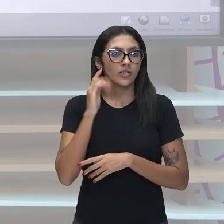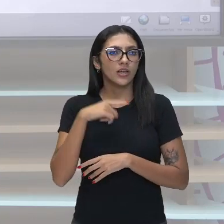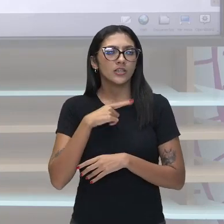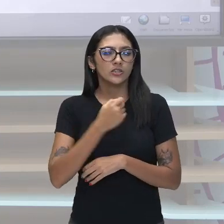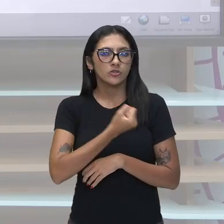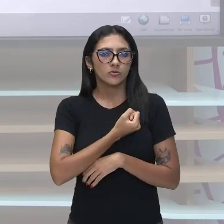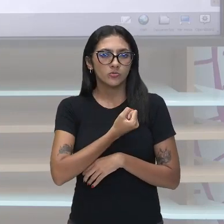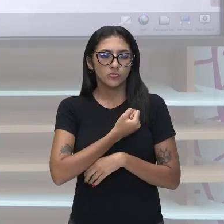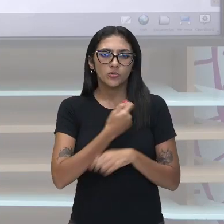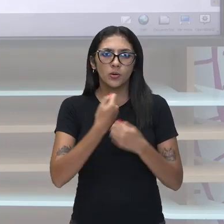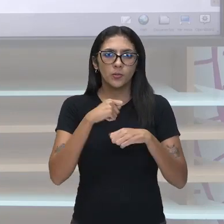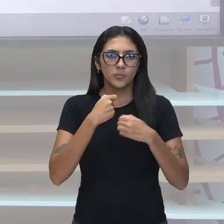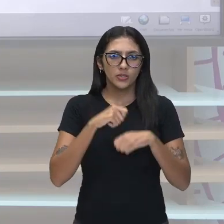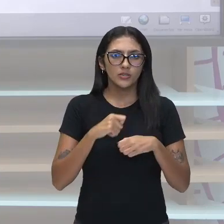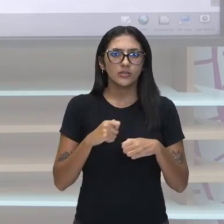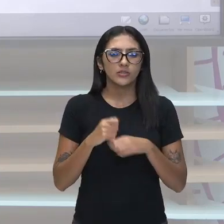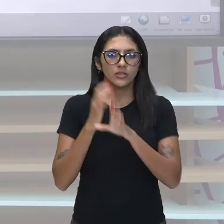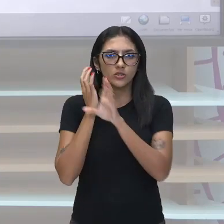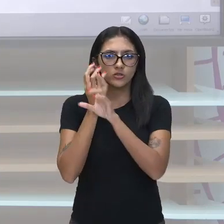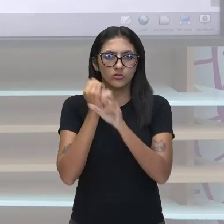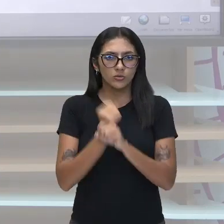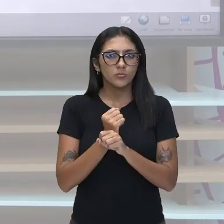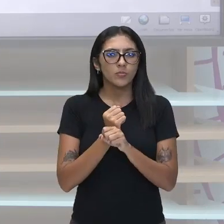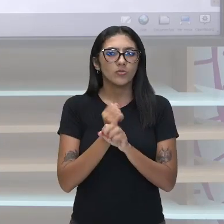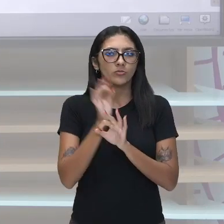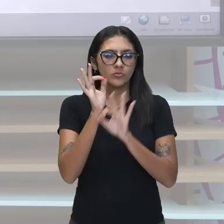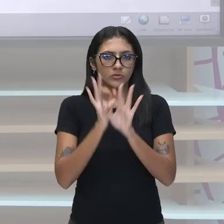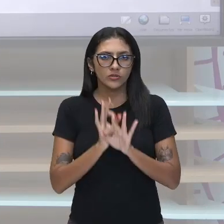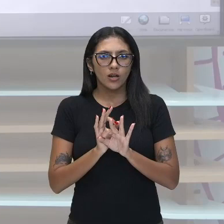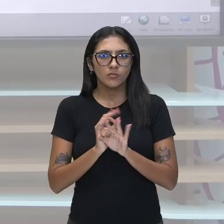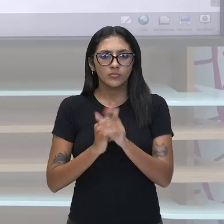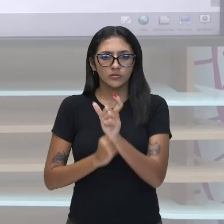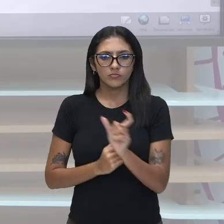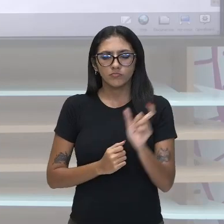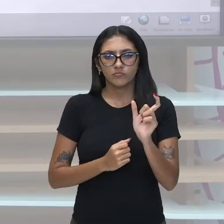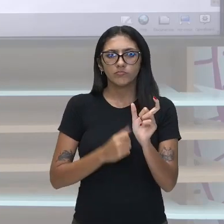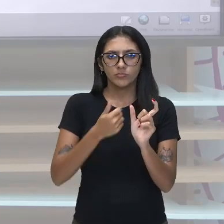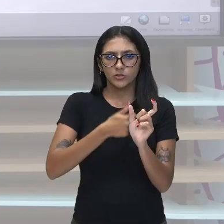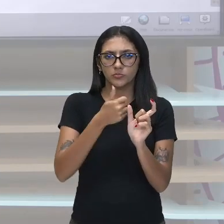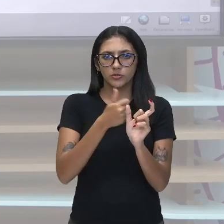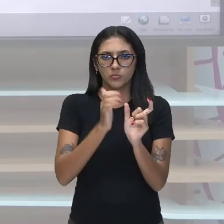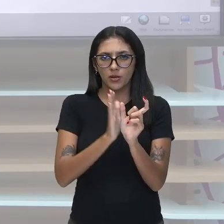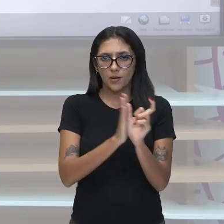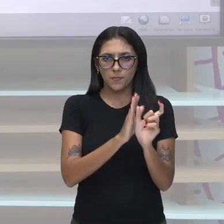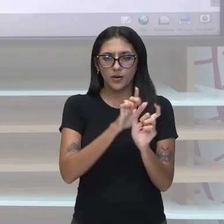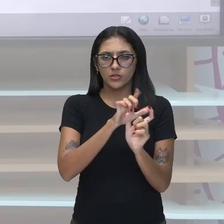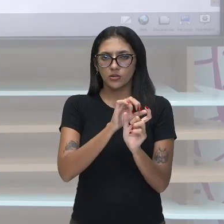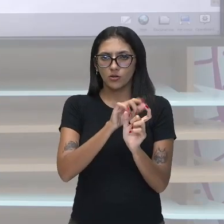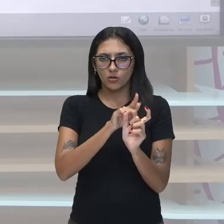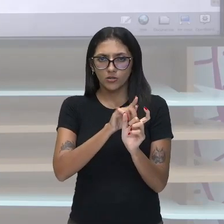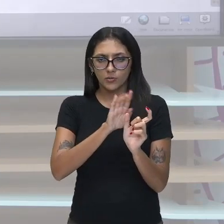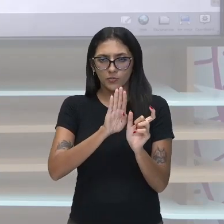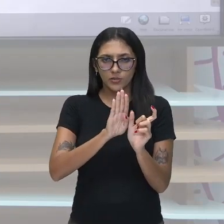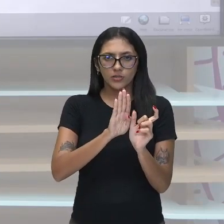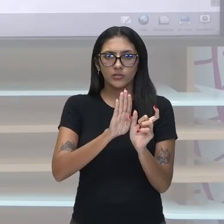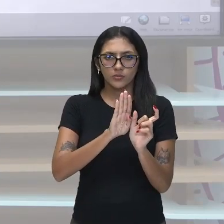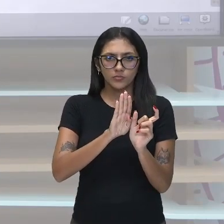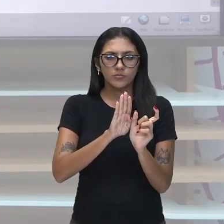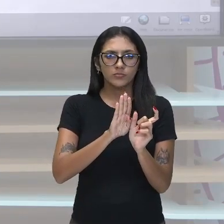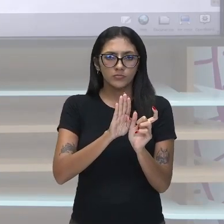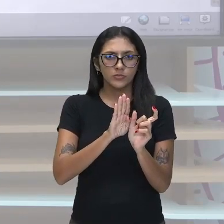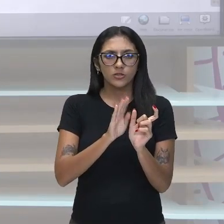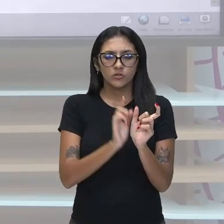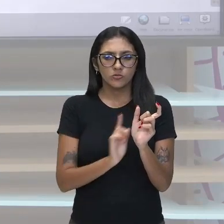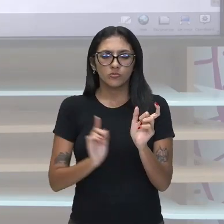iremos igualar essa primeira parte aqui, ó, logaritmo de b na base a, nós iremos